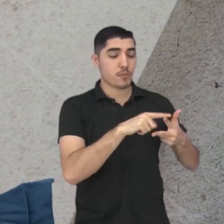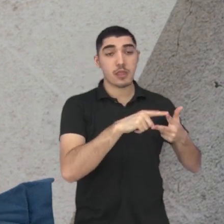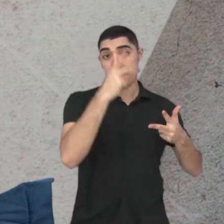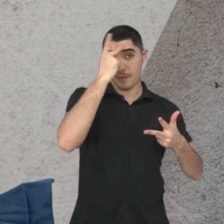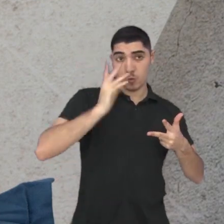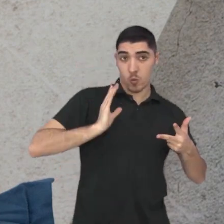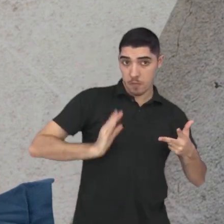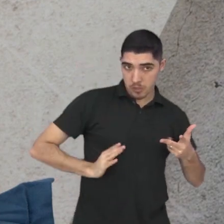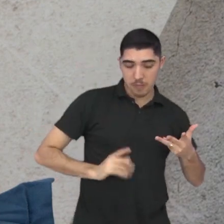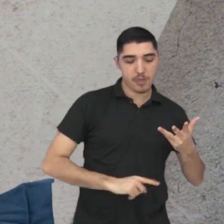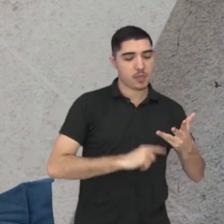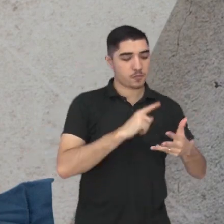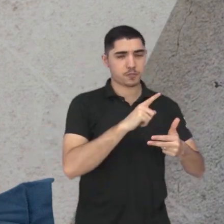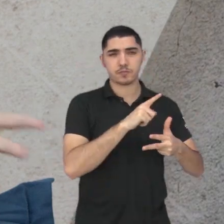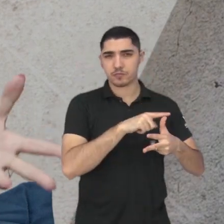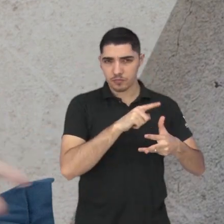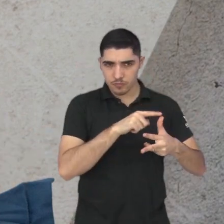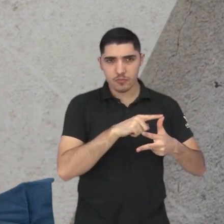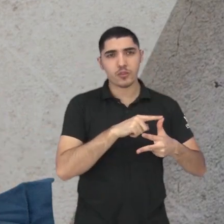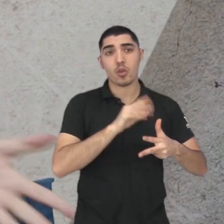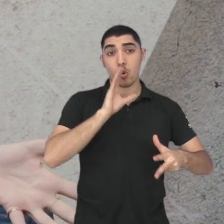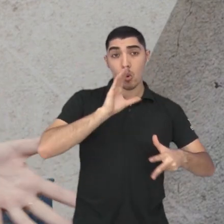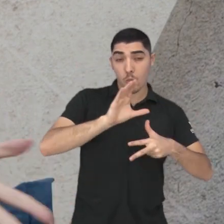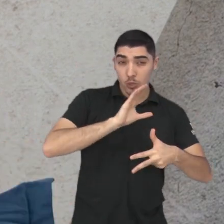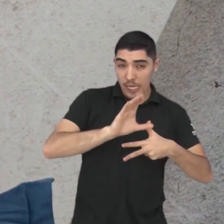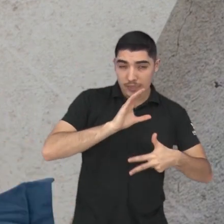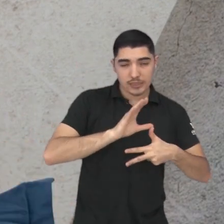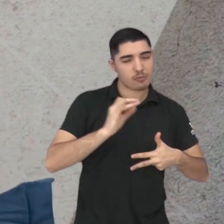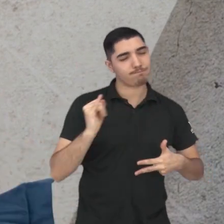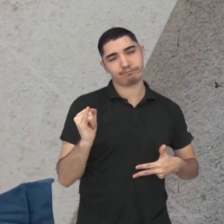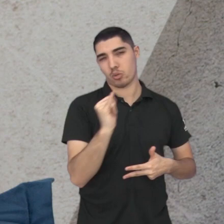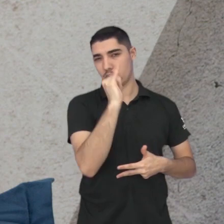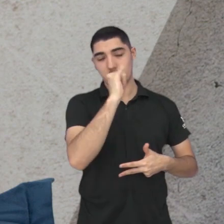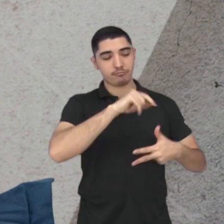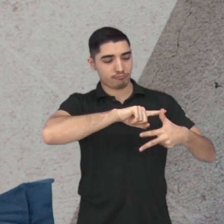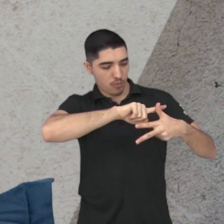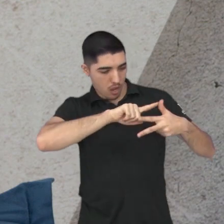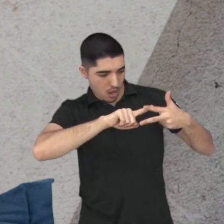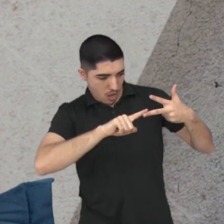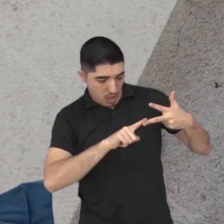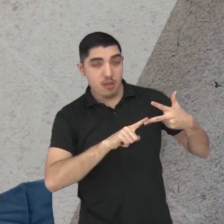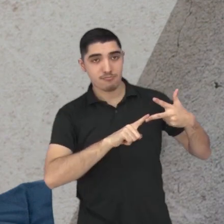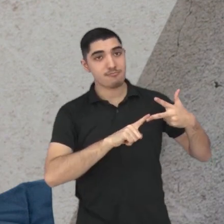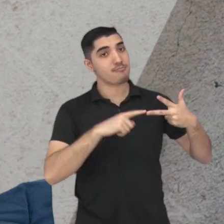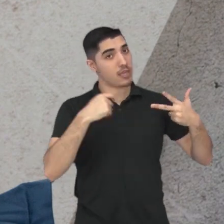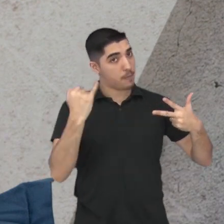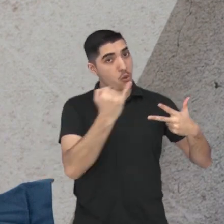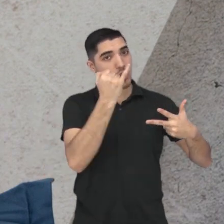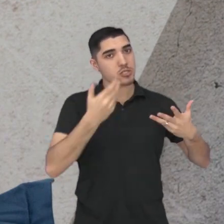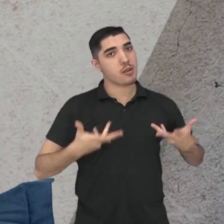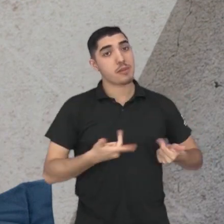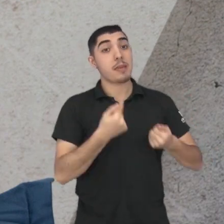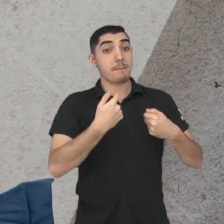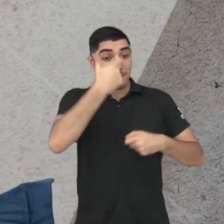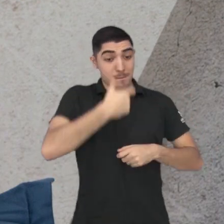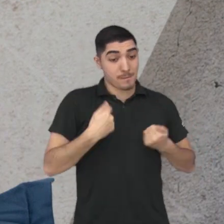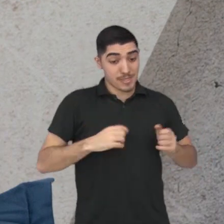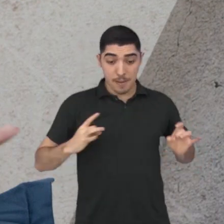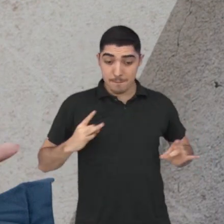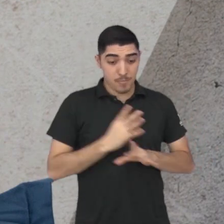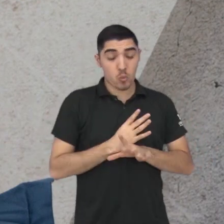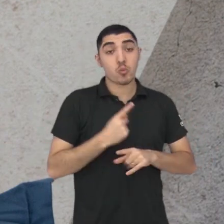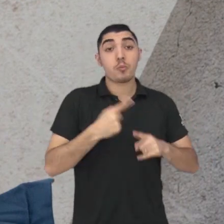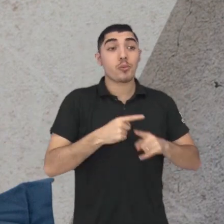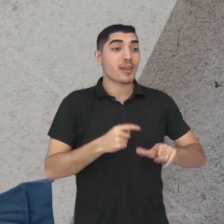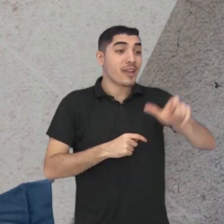trato com as pessoas. Comunicação é essencial. Então a gente precisa realmente estar preparado, porque assim, a gente está lidando